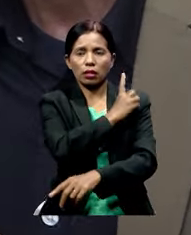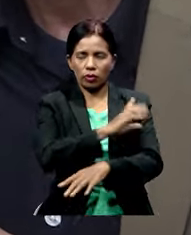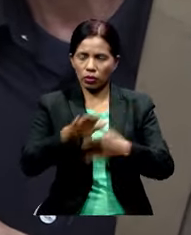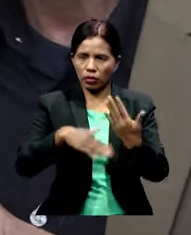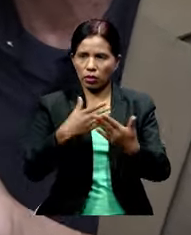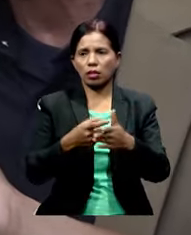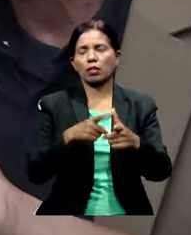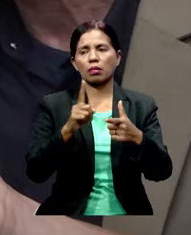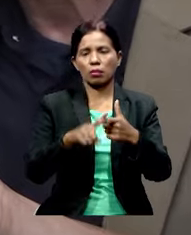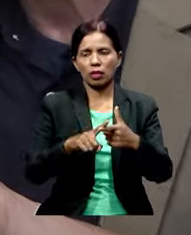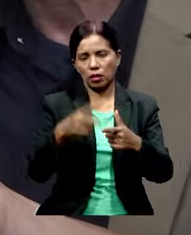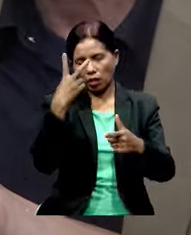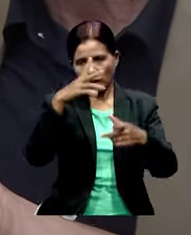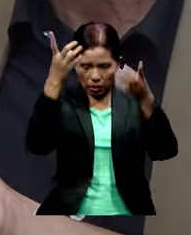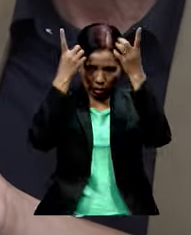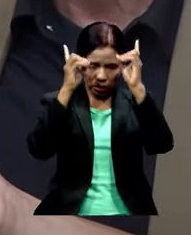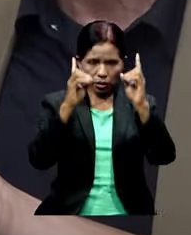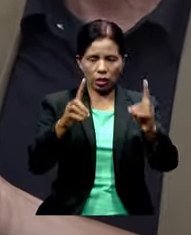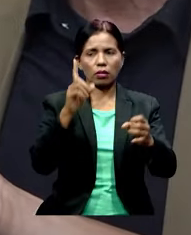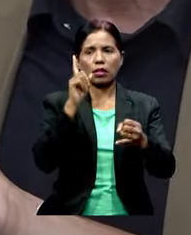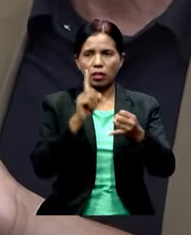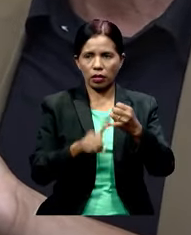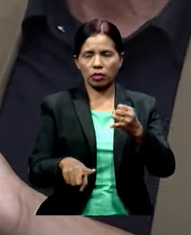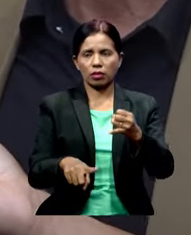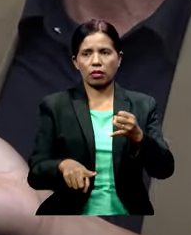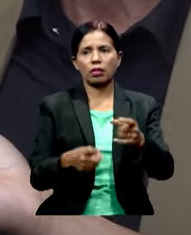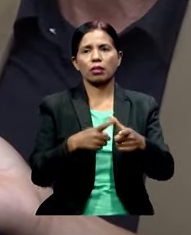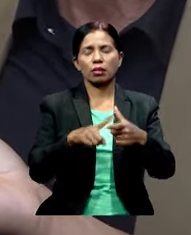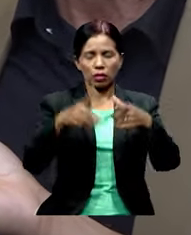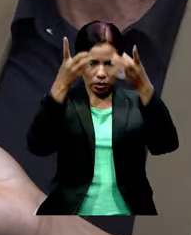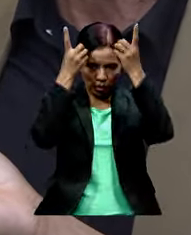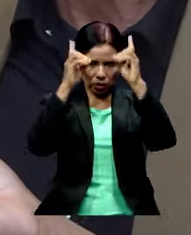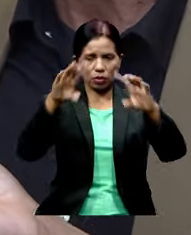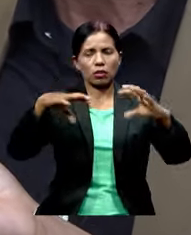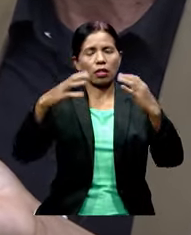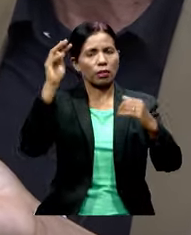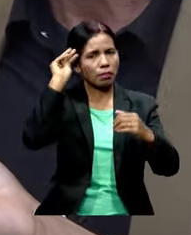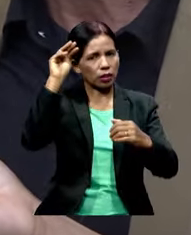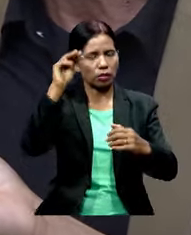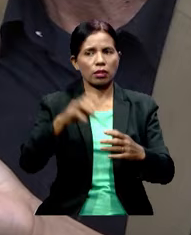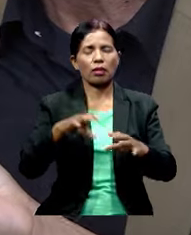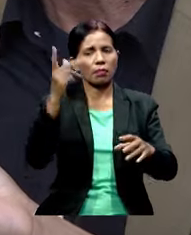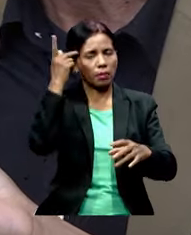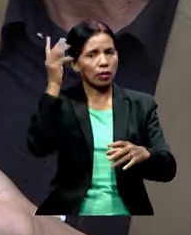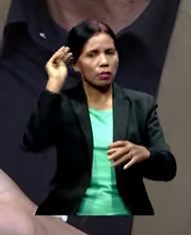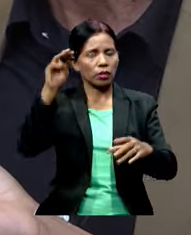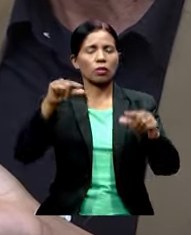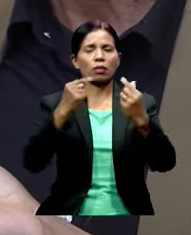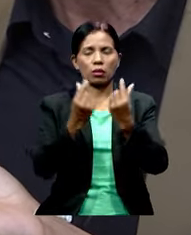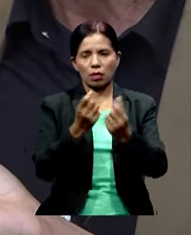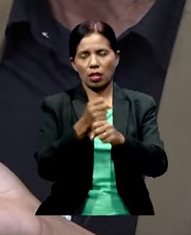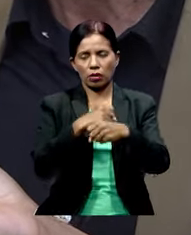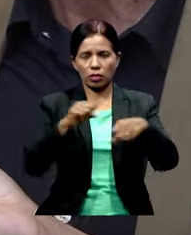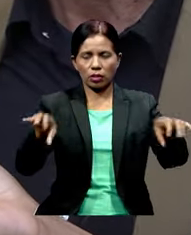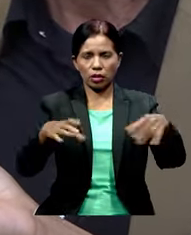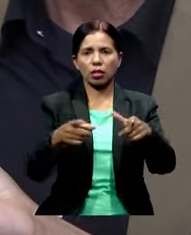para depois tomar a decisão final através da decisão do Conselho Ministro nia. E primeiro-ministro ou equipa halal serviço na manas